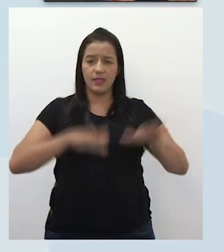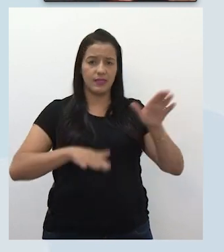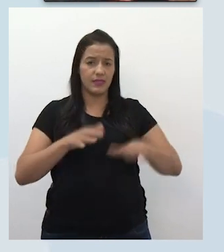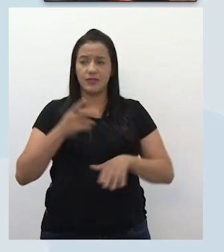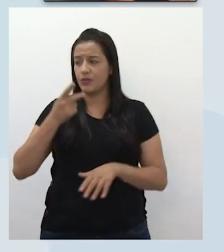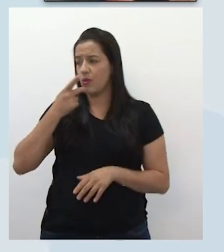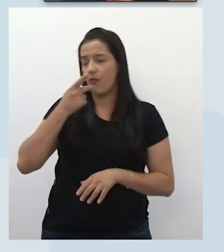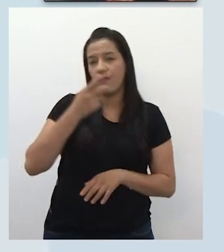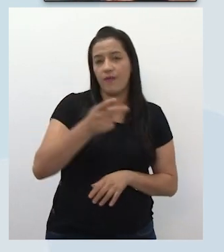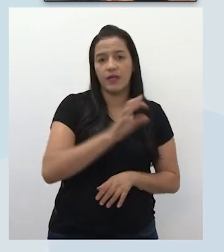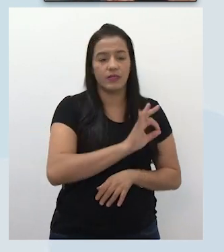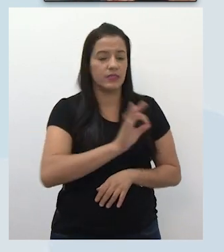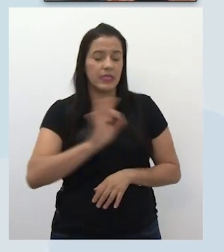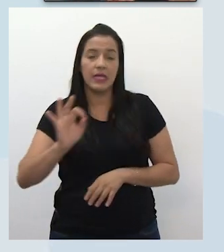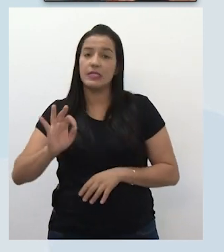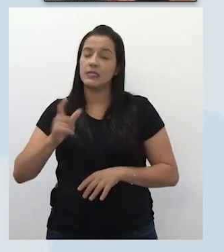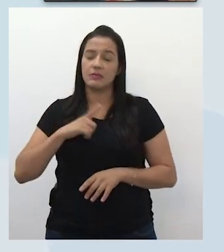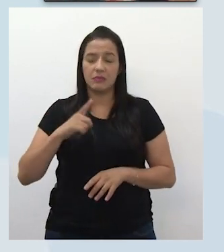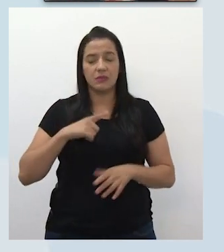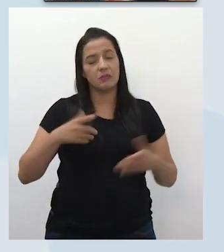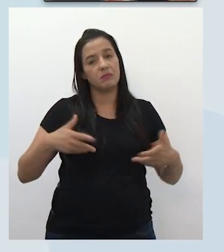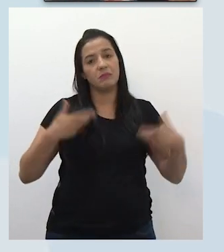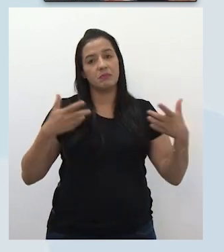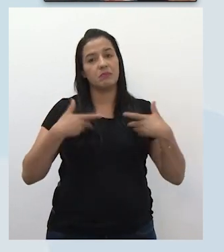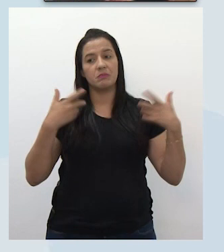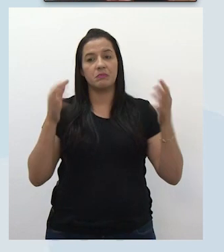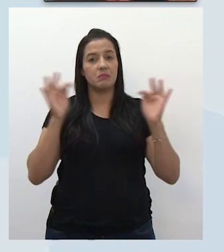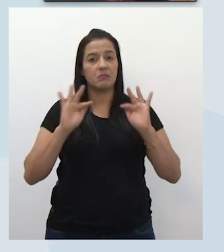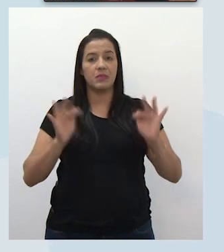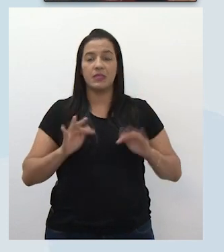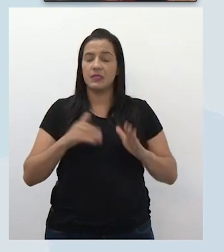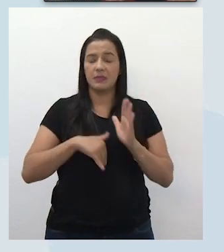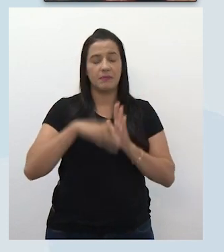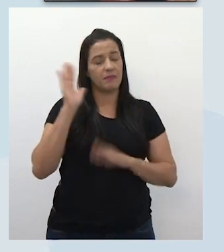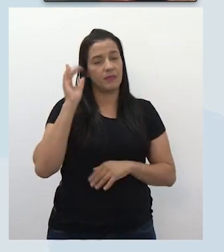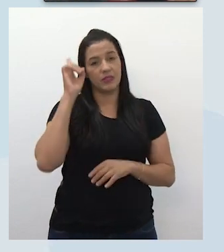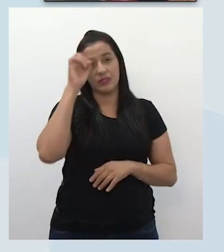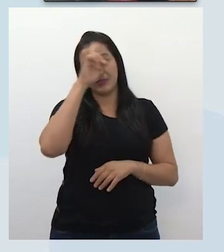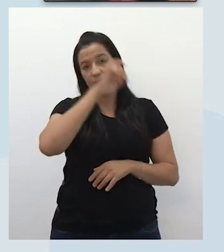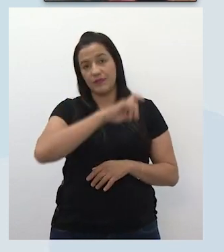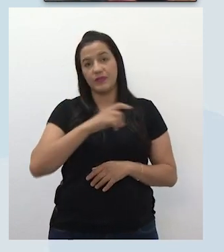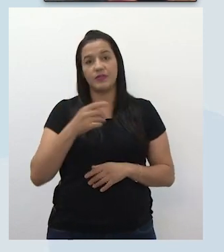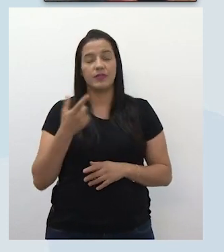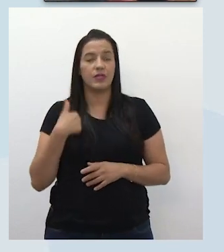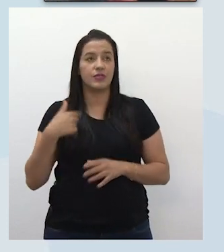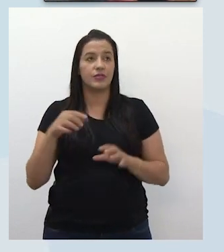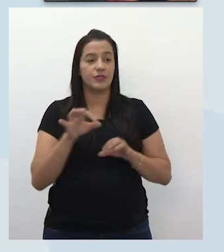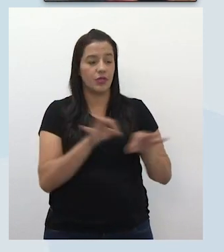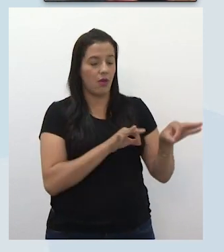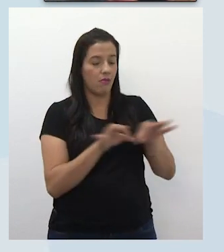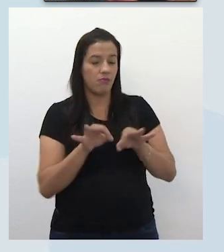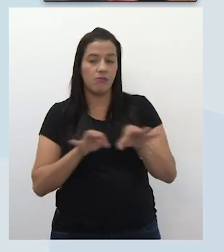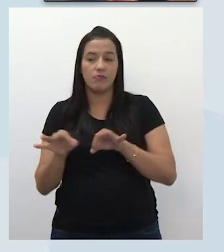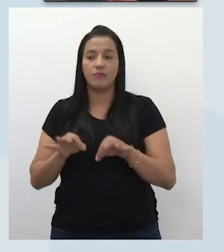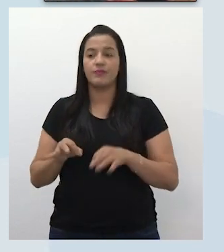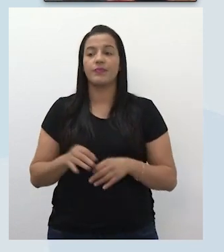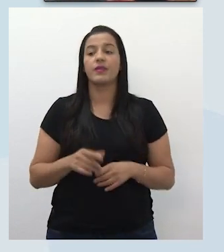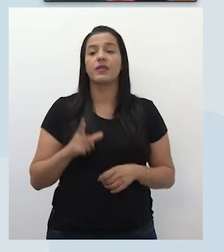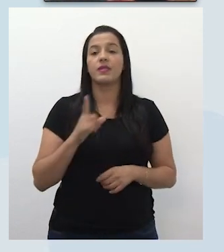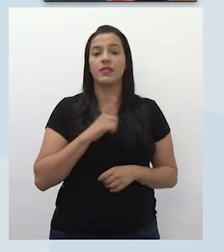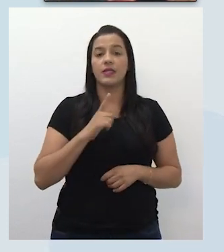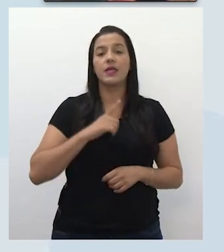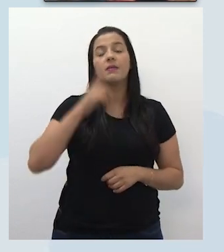eles são muito mais espontâneos e, portanto, são mais difíceis da gente modular, né? Então, existem pessoas que,